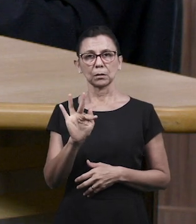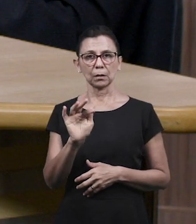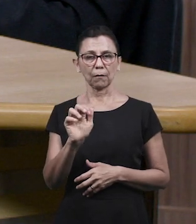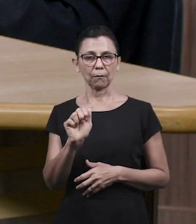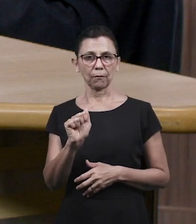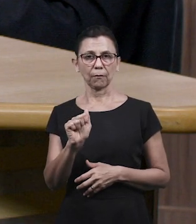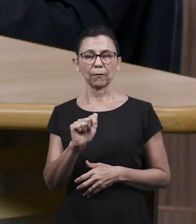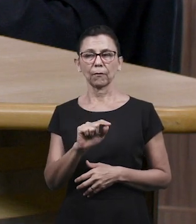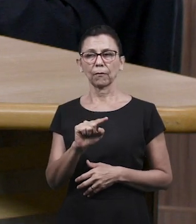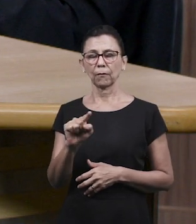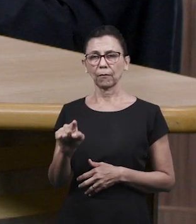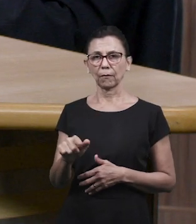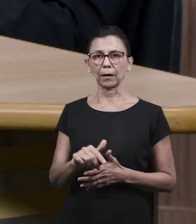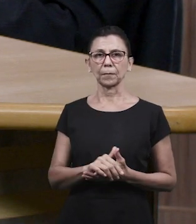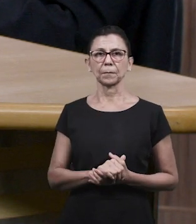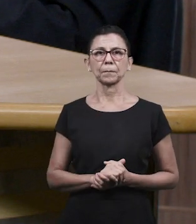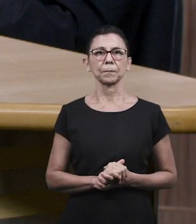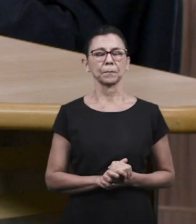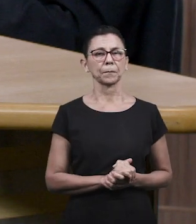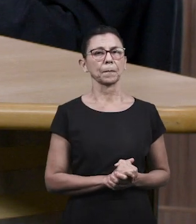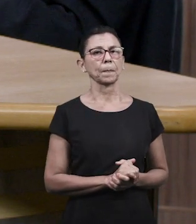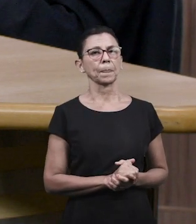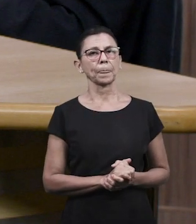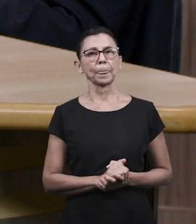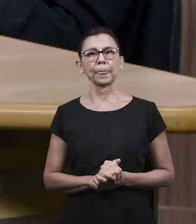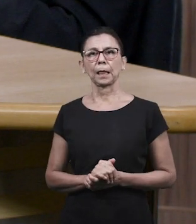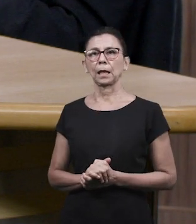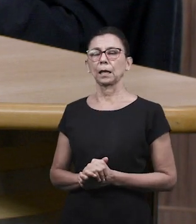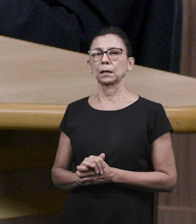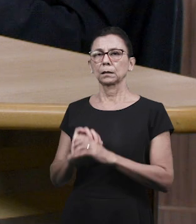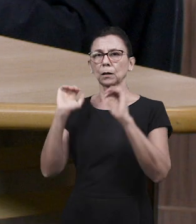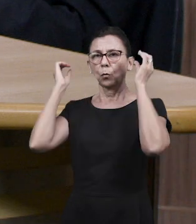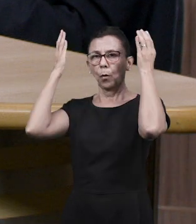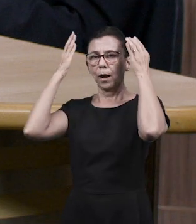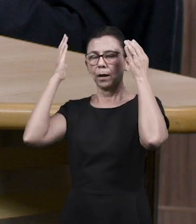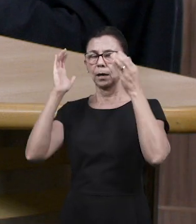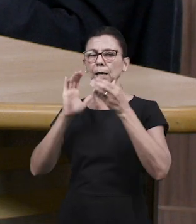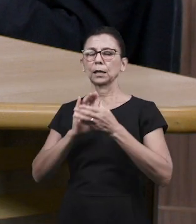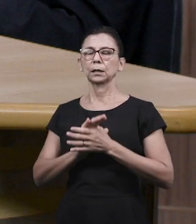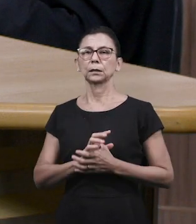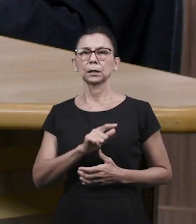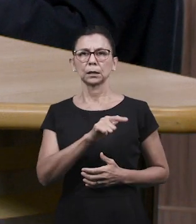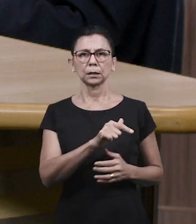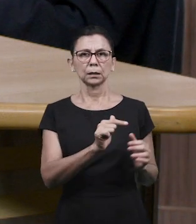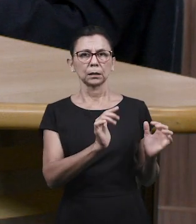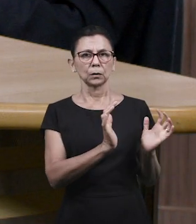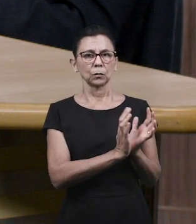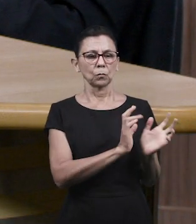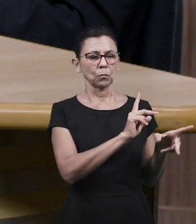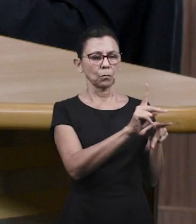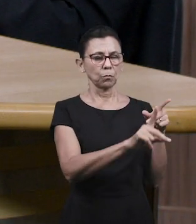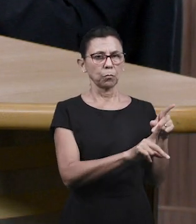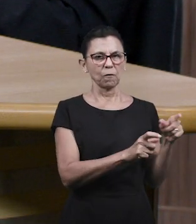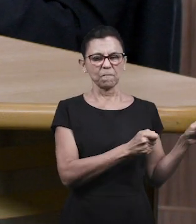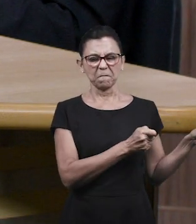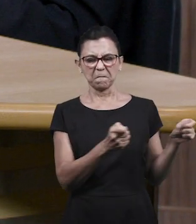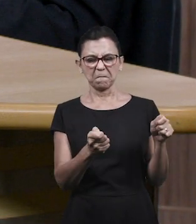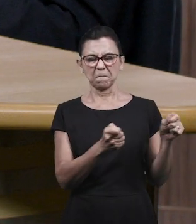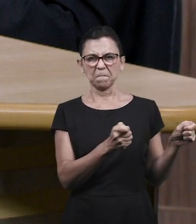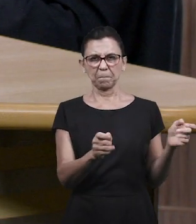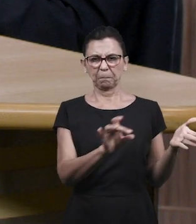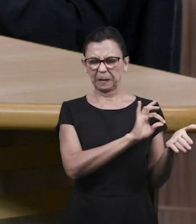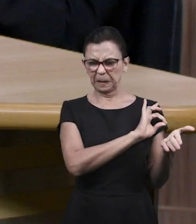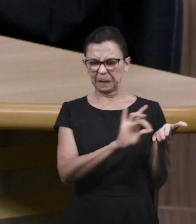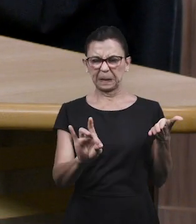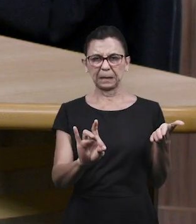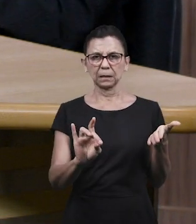estava ali sendo ameaçado pelos amonitas, né, pelos moabitas, eram inimigos de